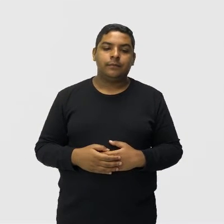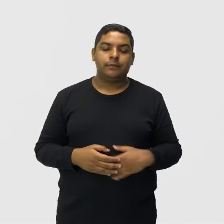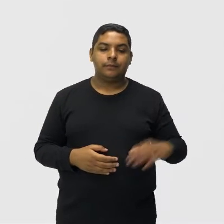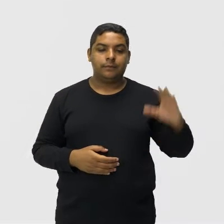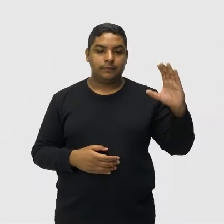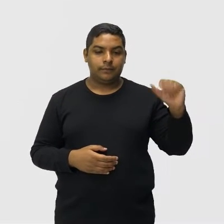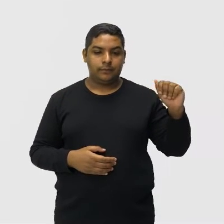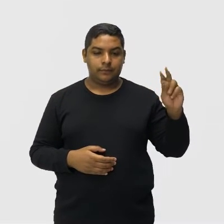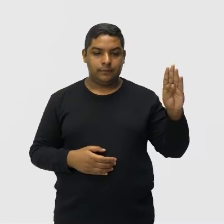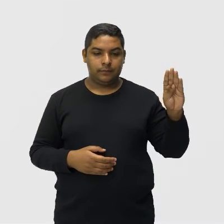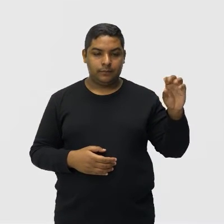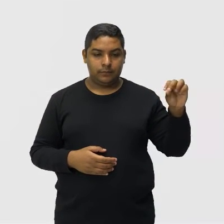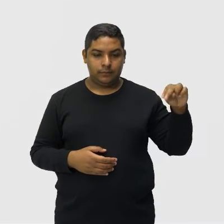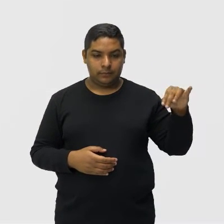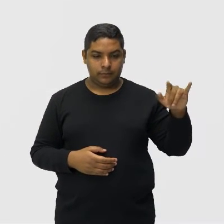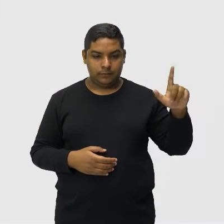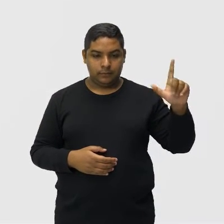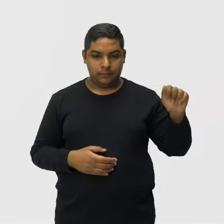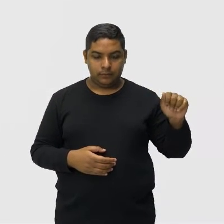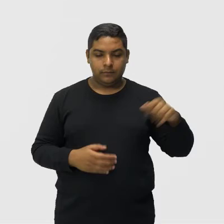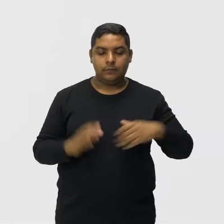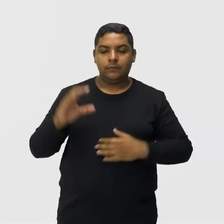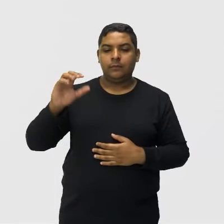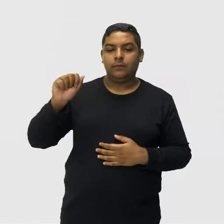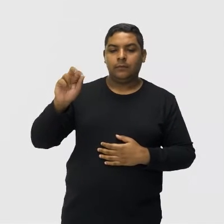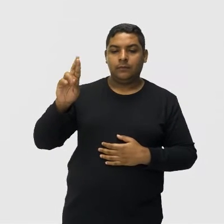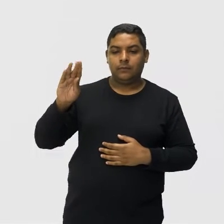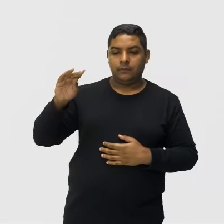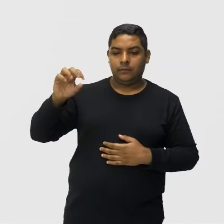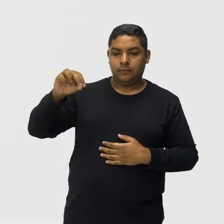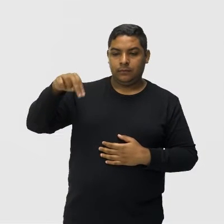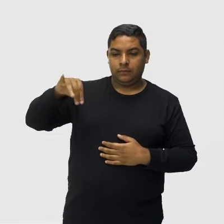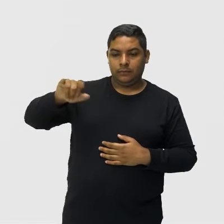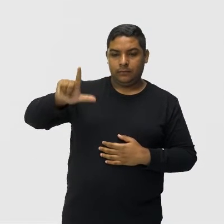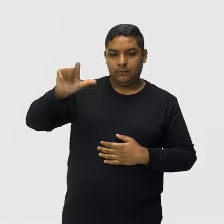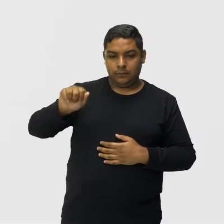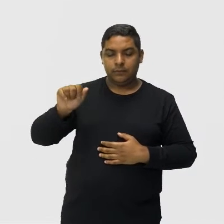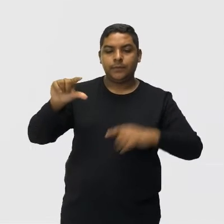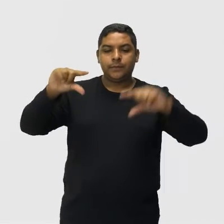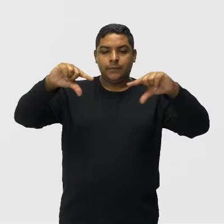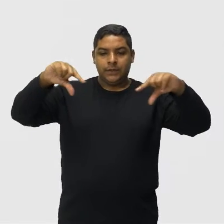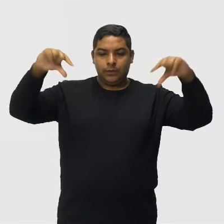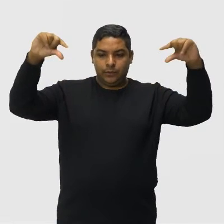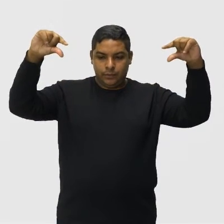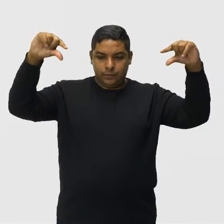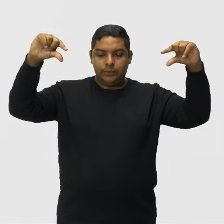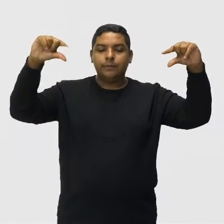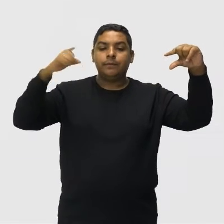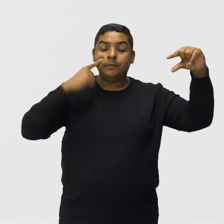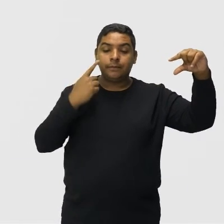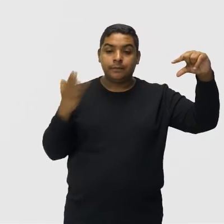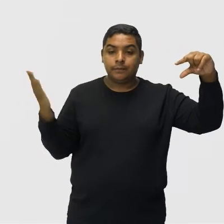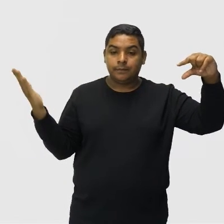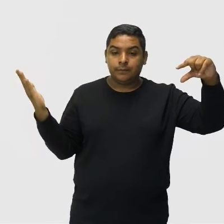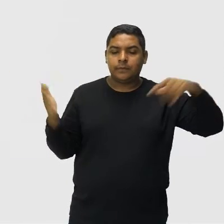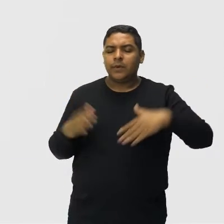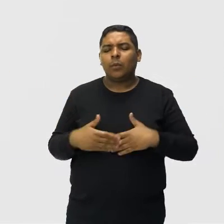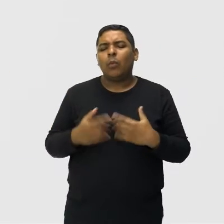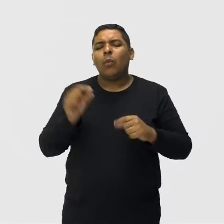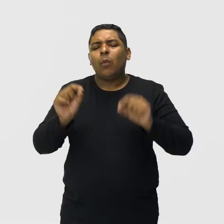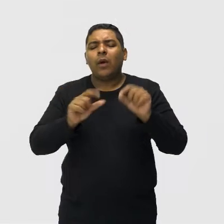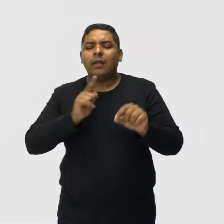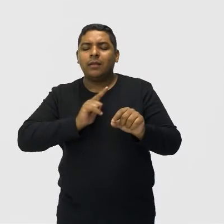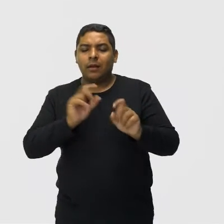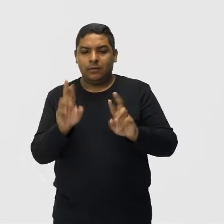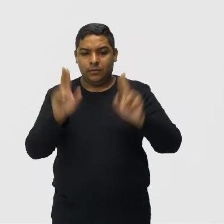nessa ponta e eu tenho carbonila também nessa ponta, tá bom? Duas carbonilas. O que vai ficar de diferente nessa